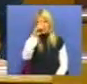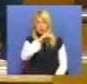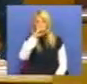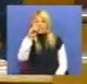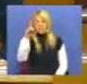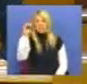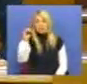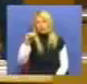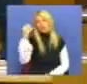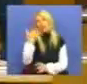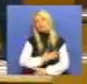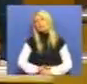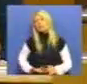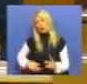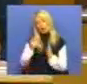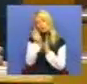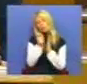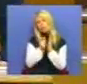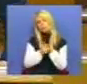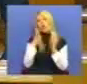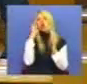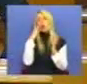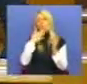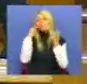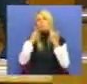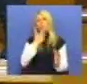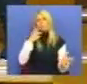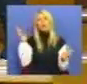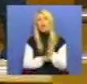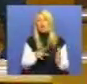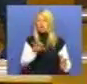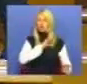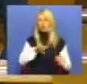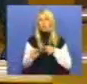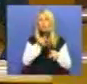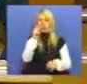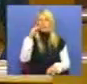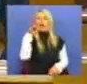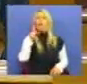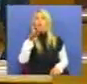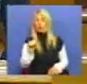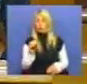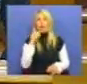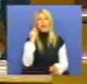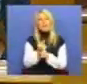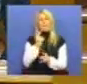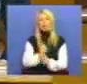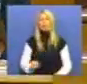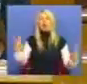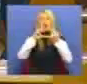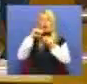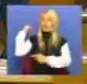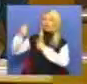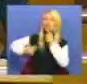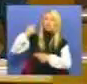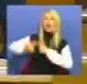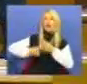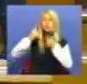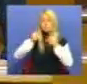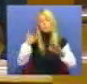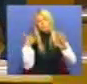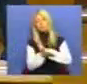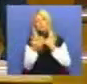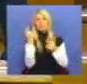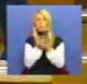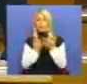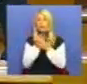448.660 desempregados registados, os números reais, Sr. Deputado Afonso Candal. Nem mesmo para as novas gerações que entram no mercado de